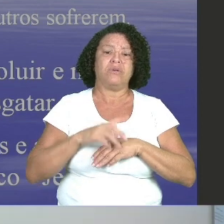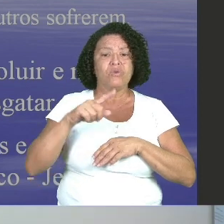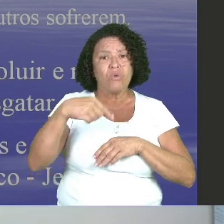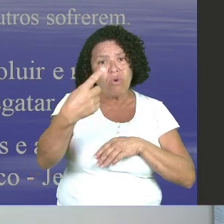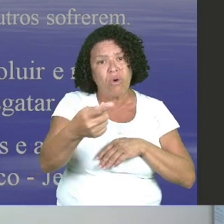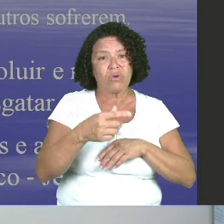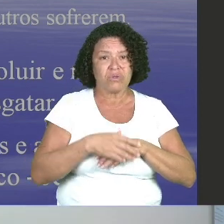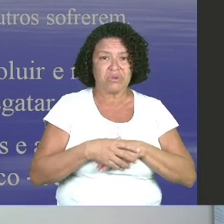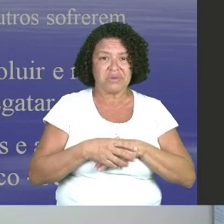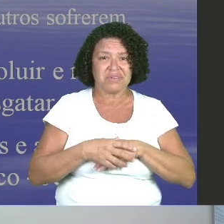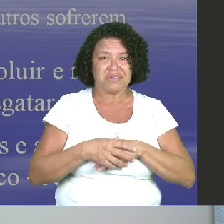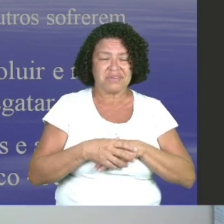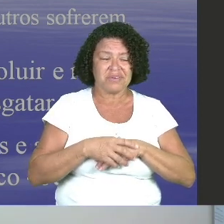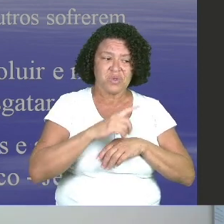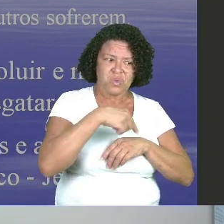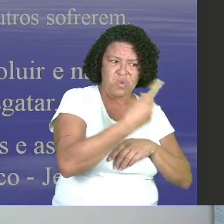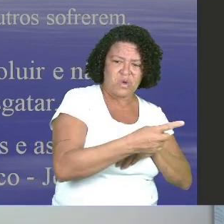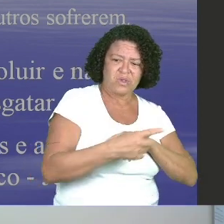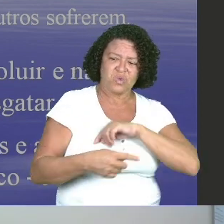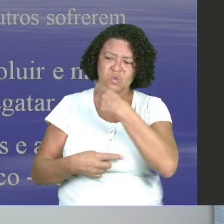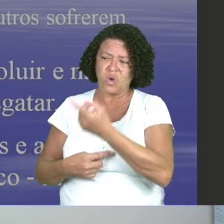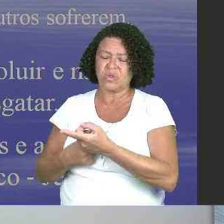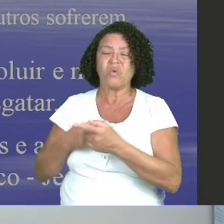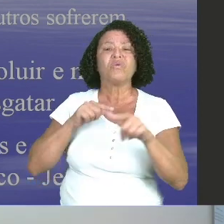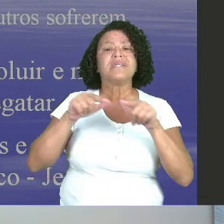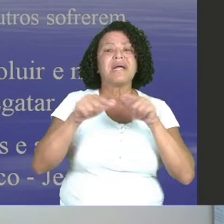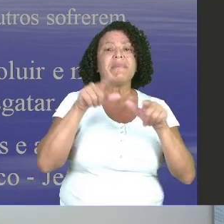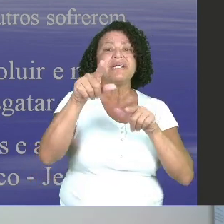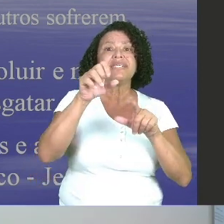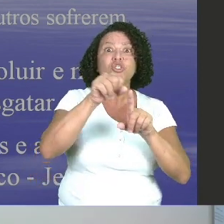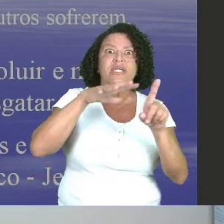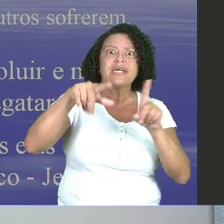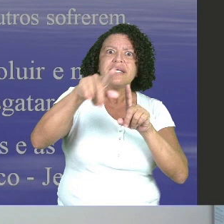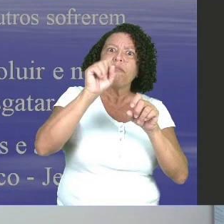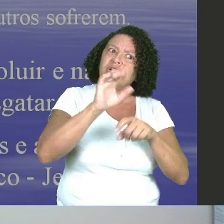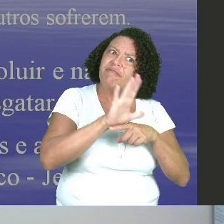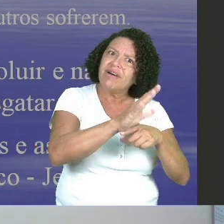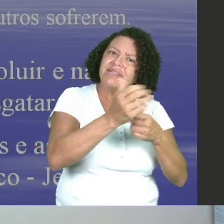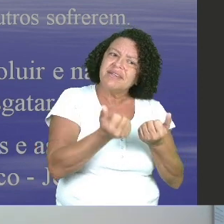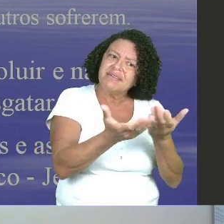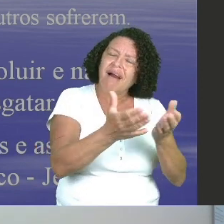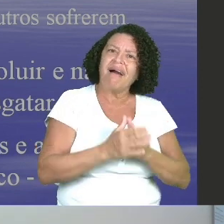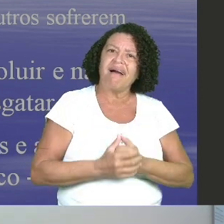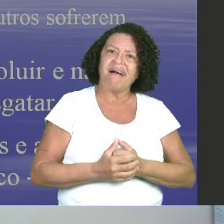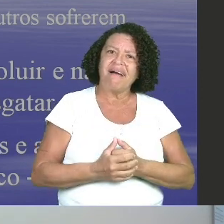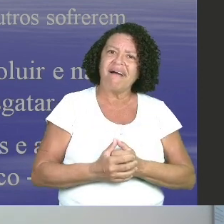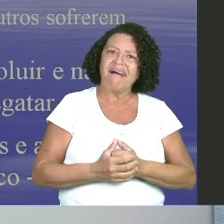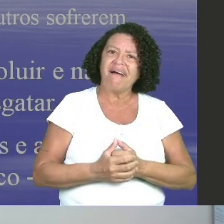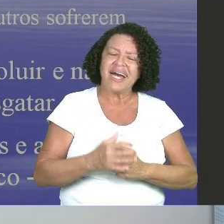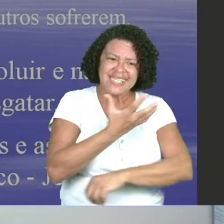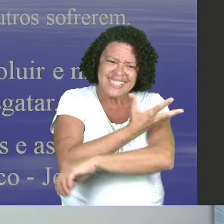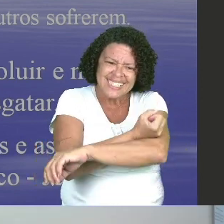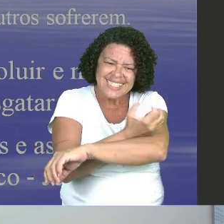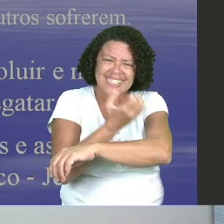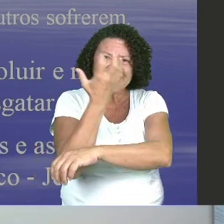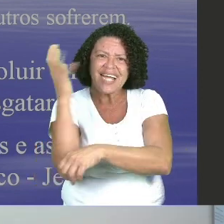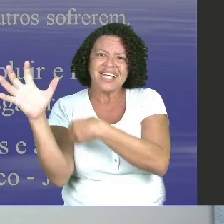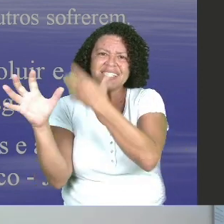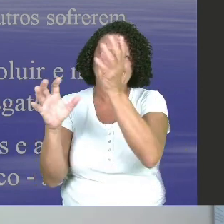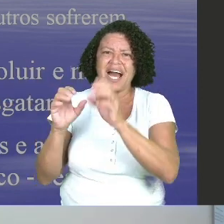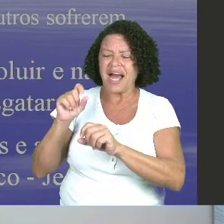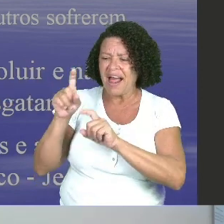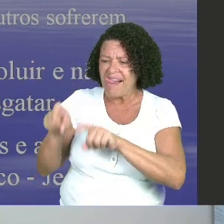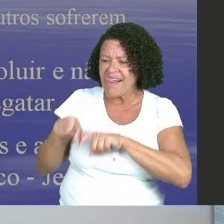do trabalho. Quantos trabalhos sociais nós podemos ajudar? Quantos trabalhos ambientais podemos plantar árvores?